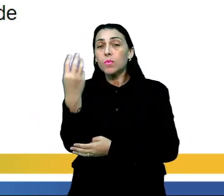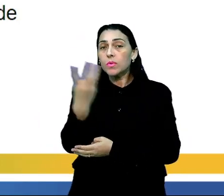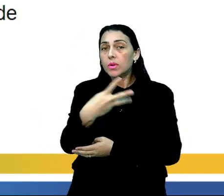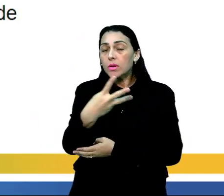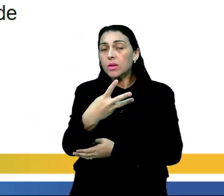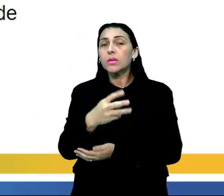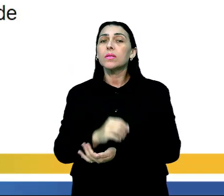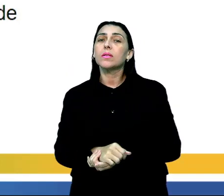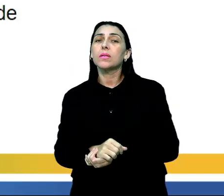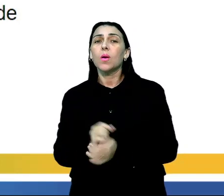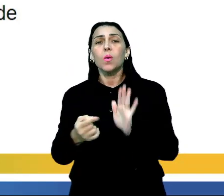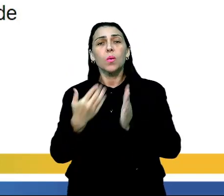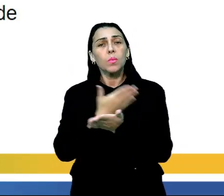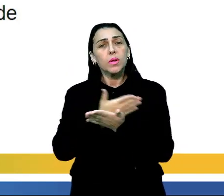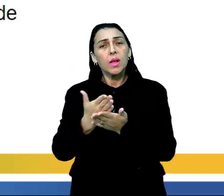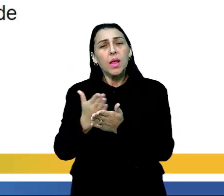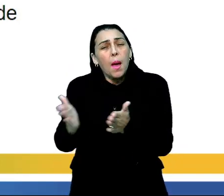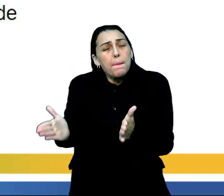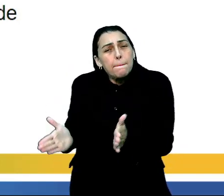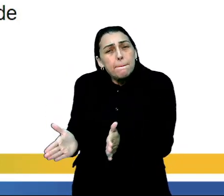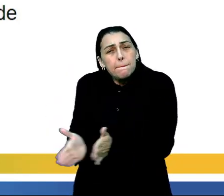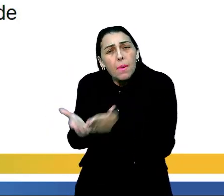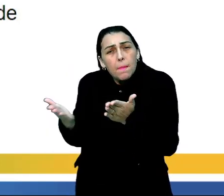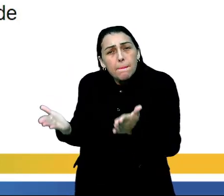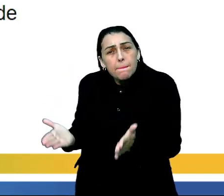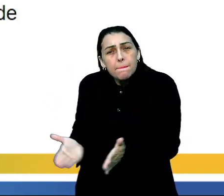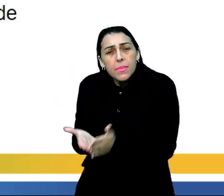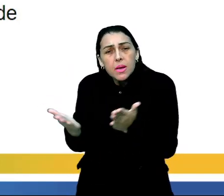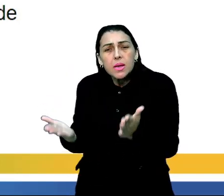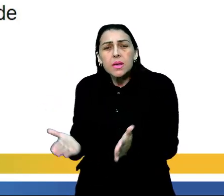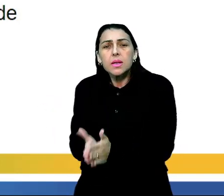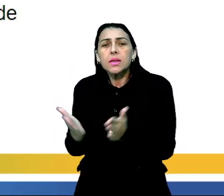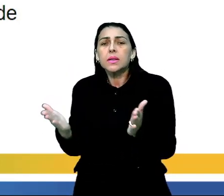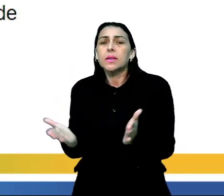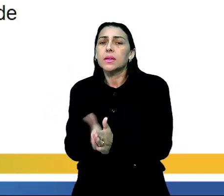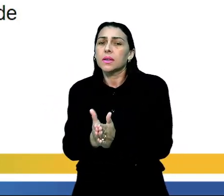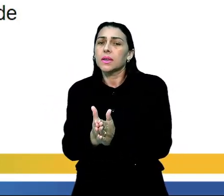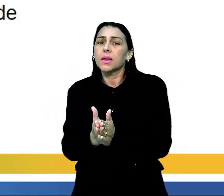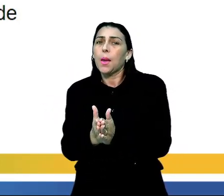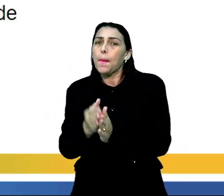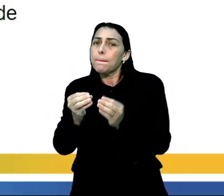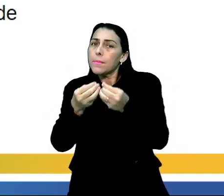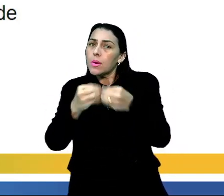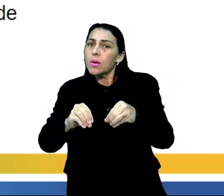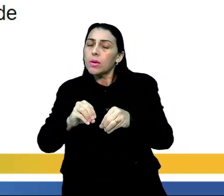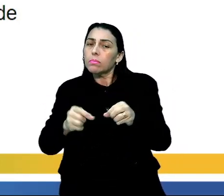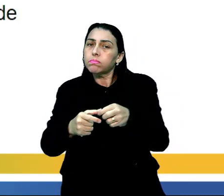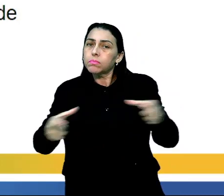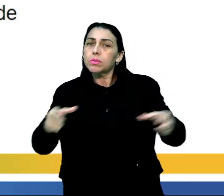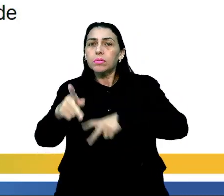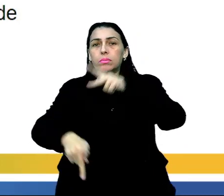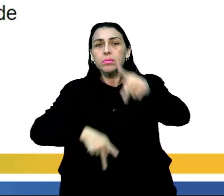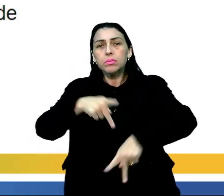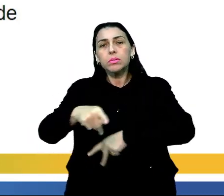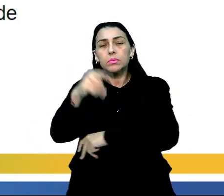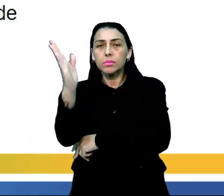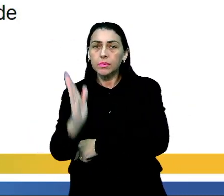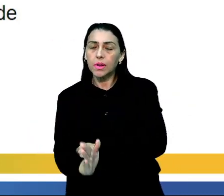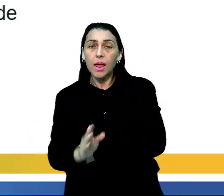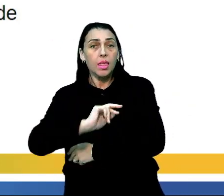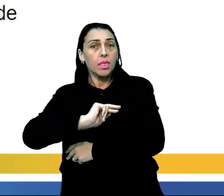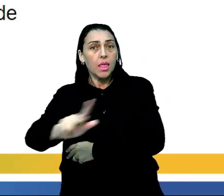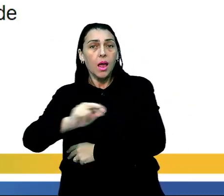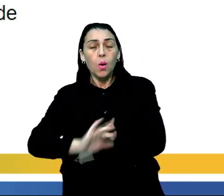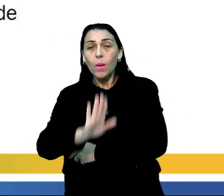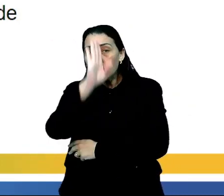3 aí, eu inicio o texto dizendo assim: a miséria, que ataca grande parte da população brasileira, não